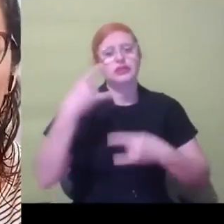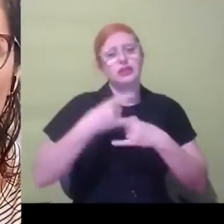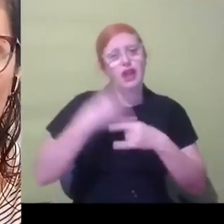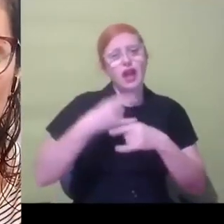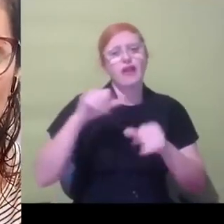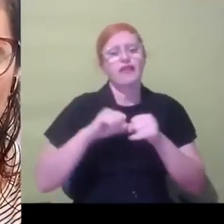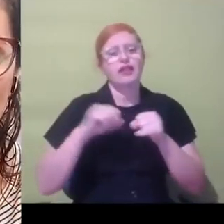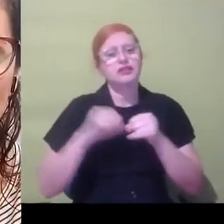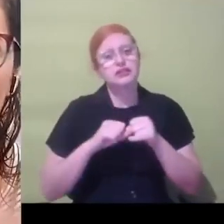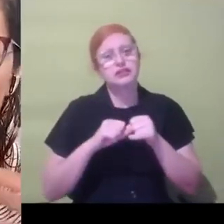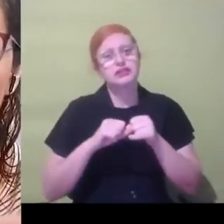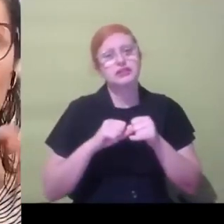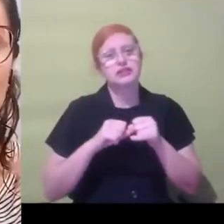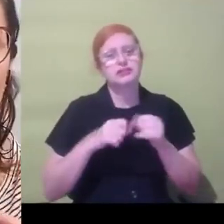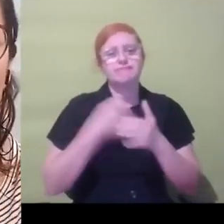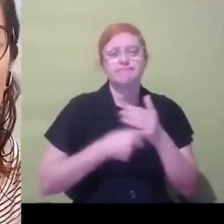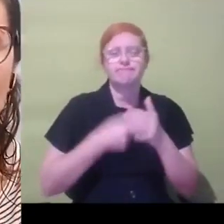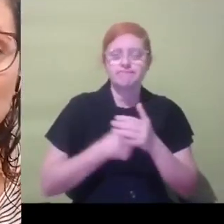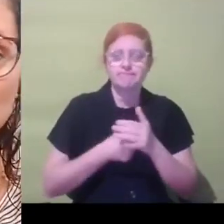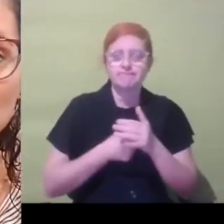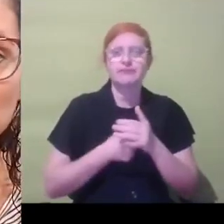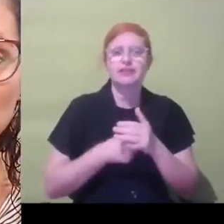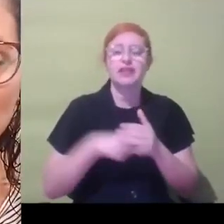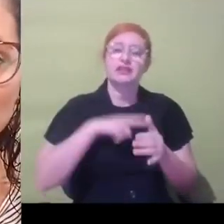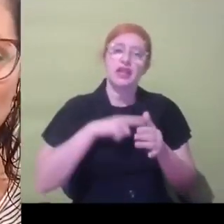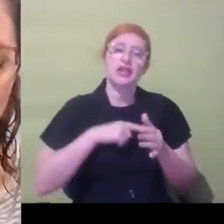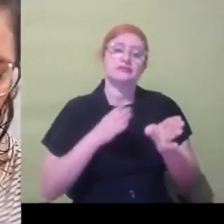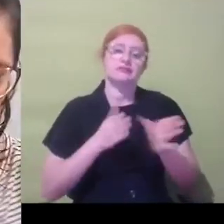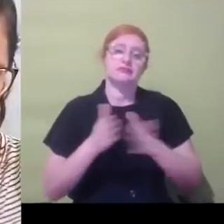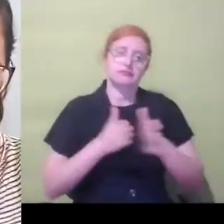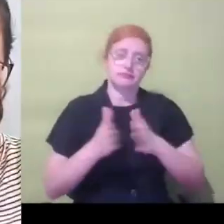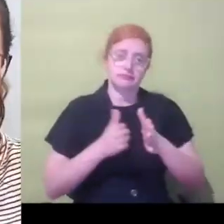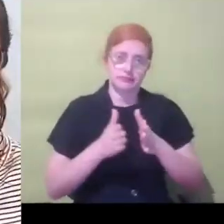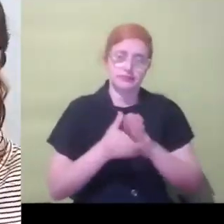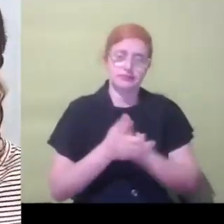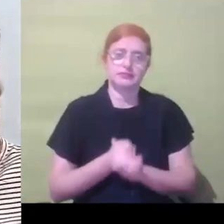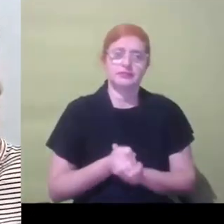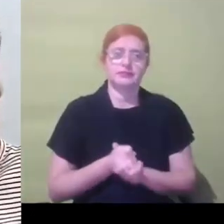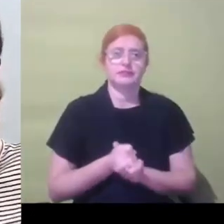lives, tentar manter a acessibilidade.